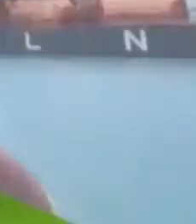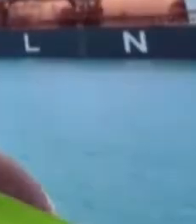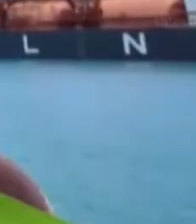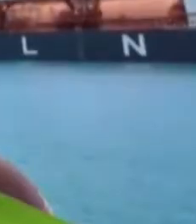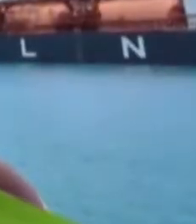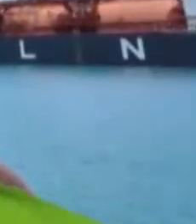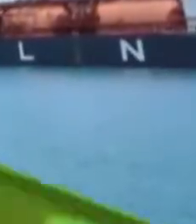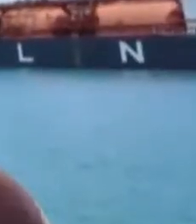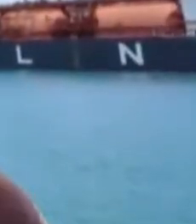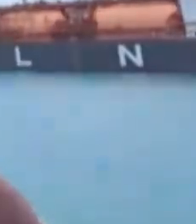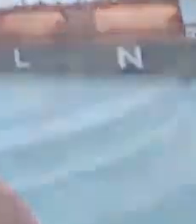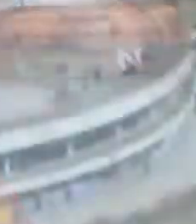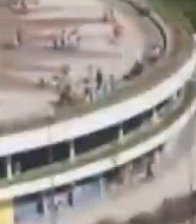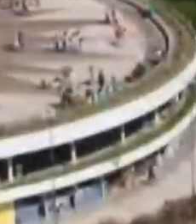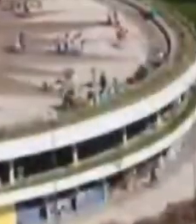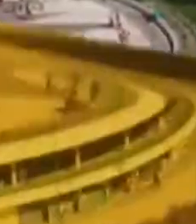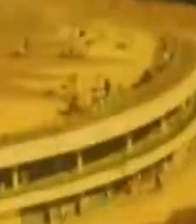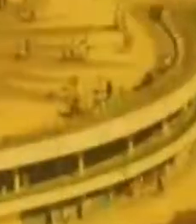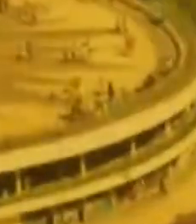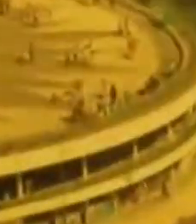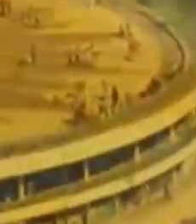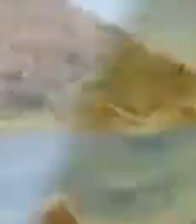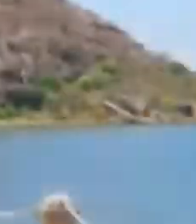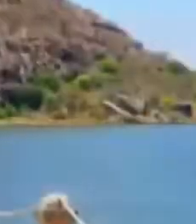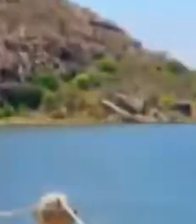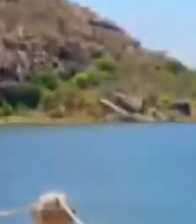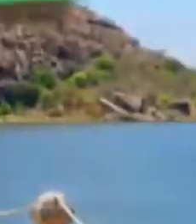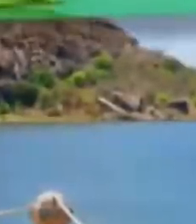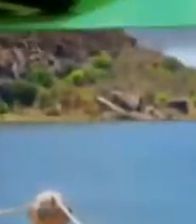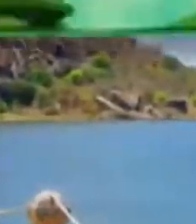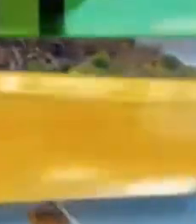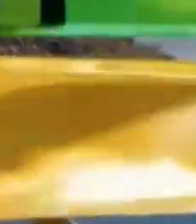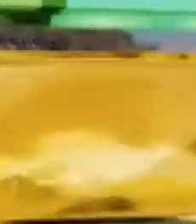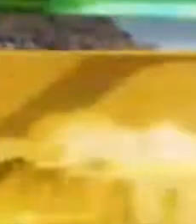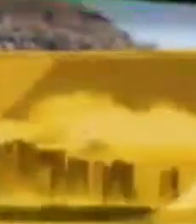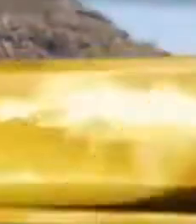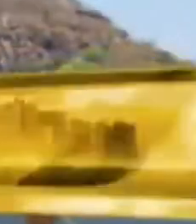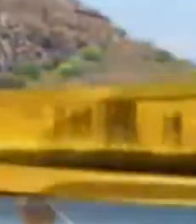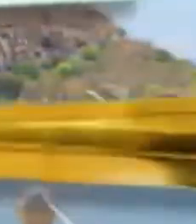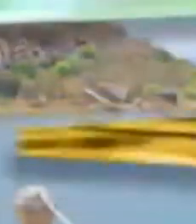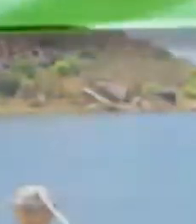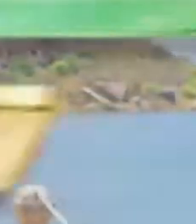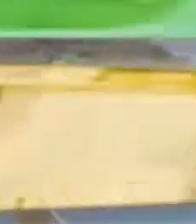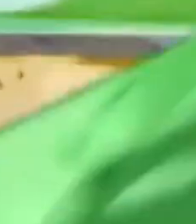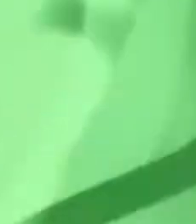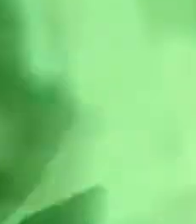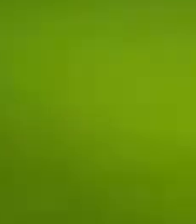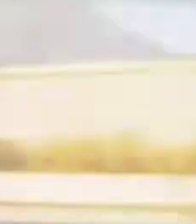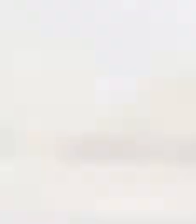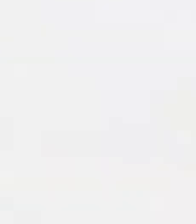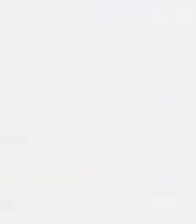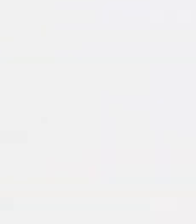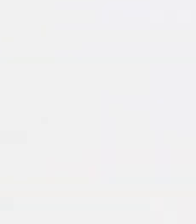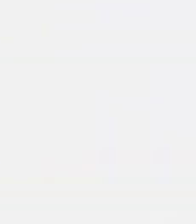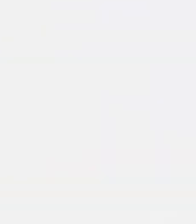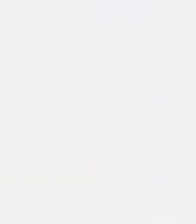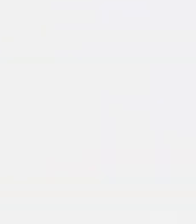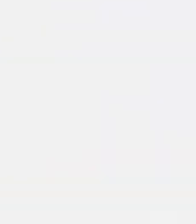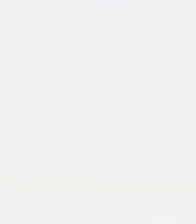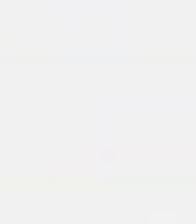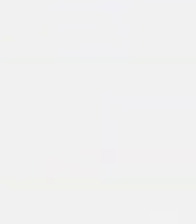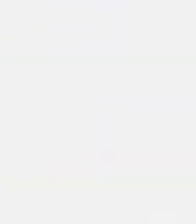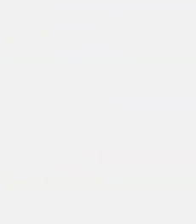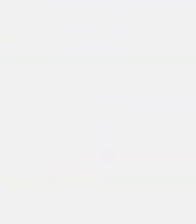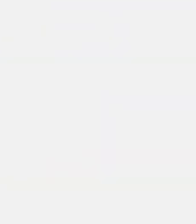nossa marca é mudar pra você se ver melhor. Aqui na TV Assembleia.